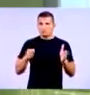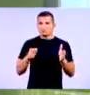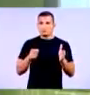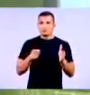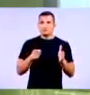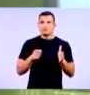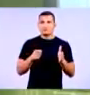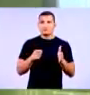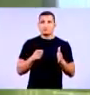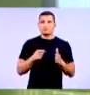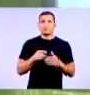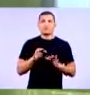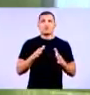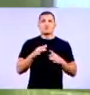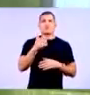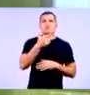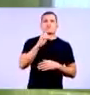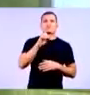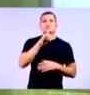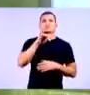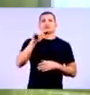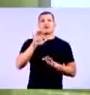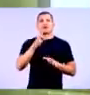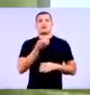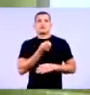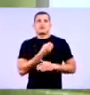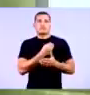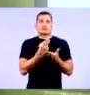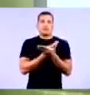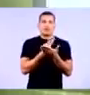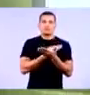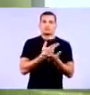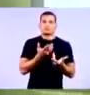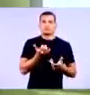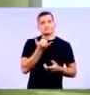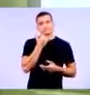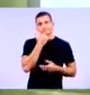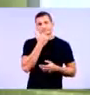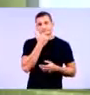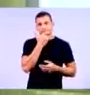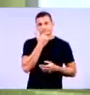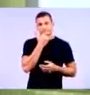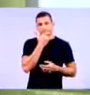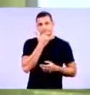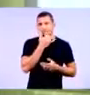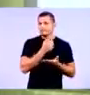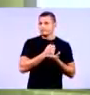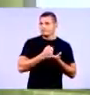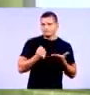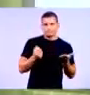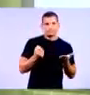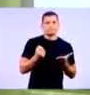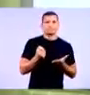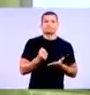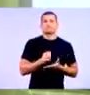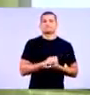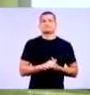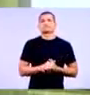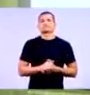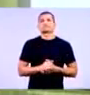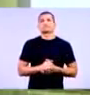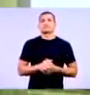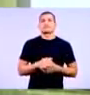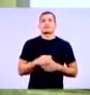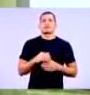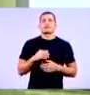passou já 20 dias, mas a nota está errada. Felizmente, já foi o prazo de segunda chamada, recuperação, exame, e